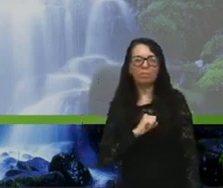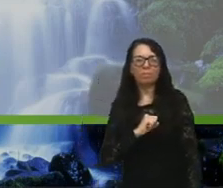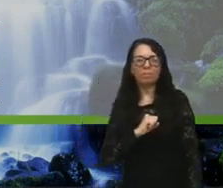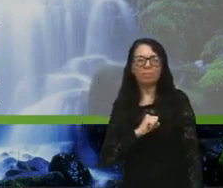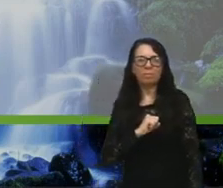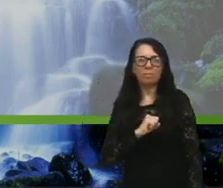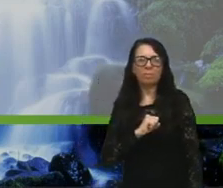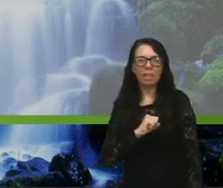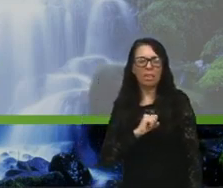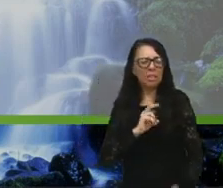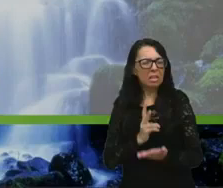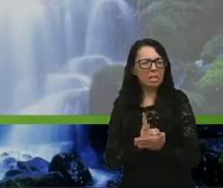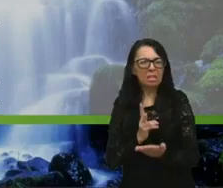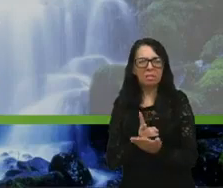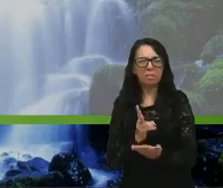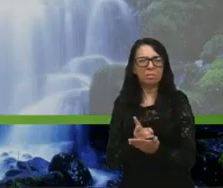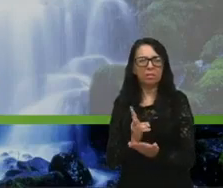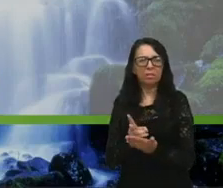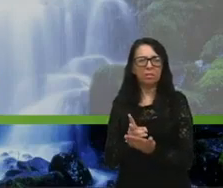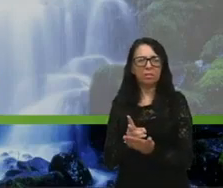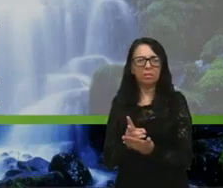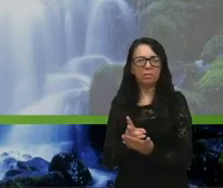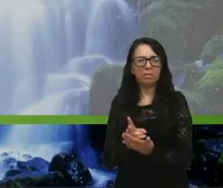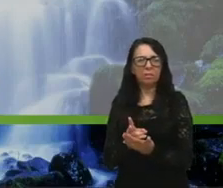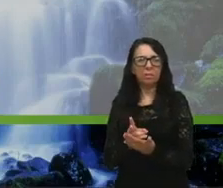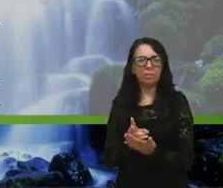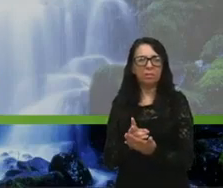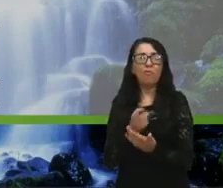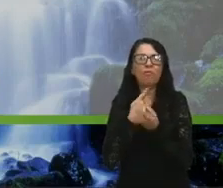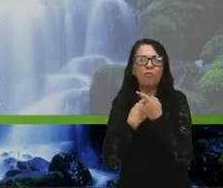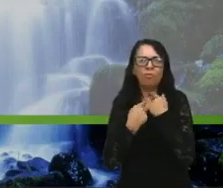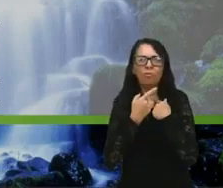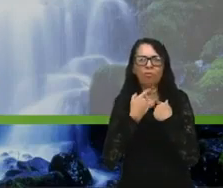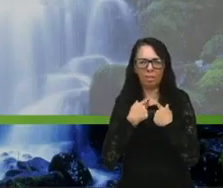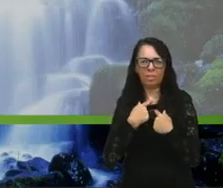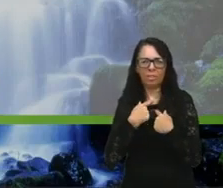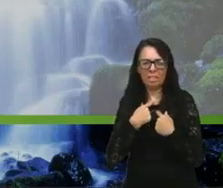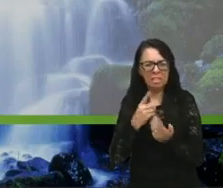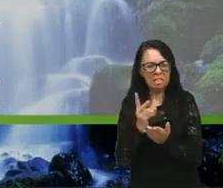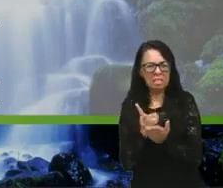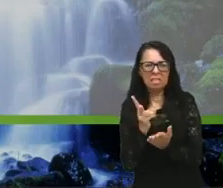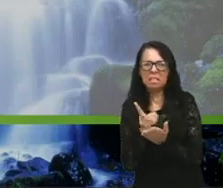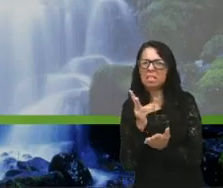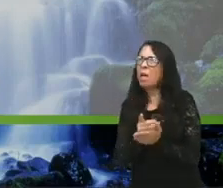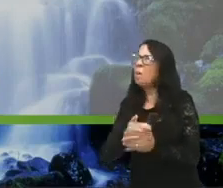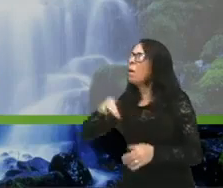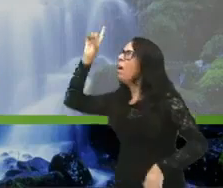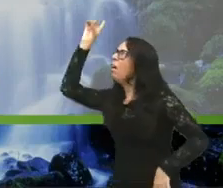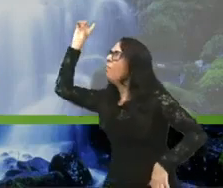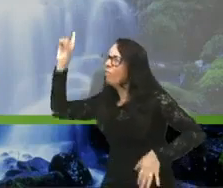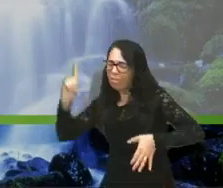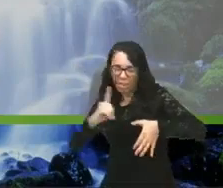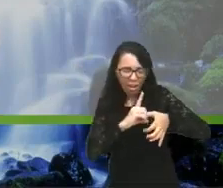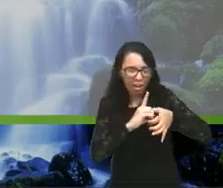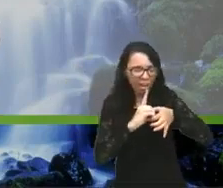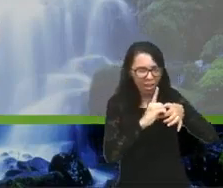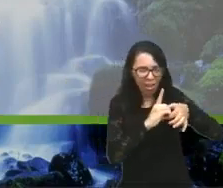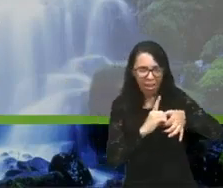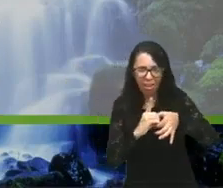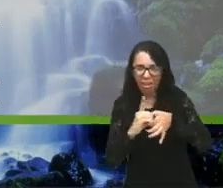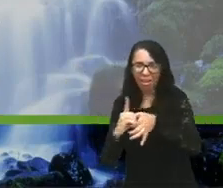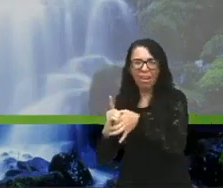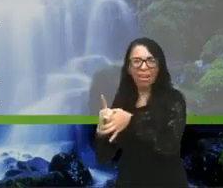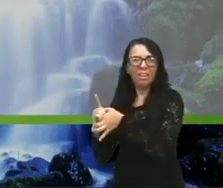domínio próprio, imitando a Cristo na nossa maneira de ser, de falar, de pensar, buscando imitar